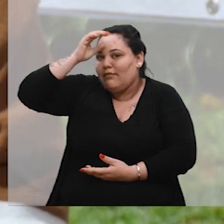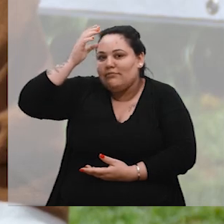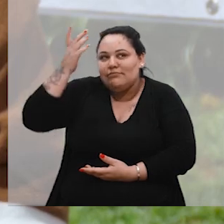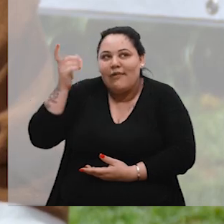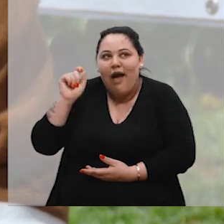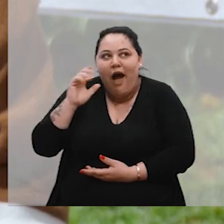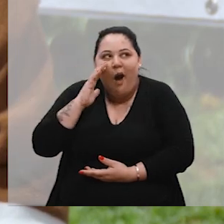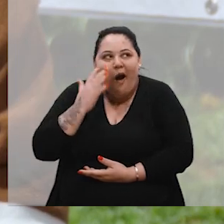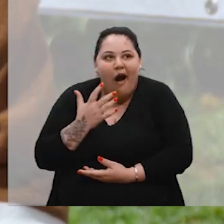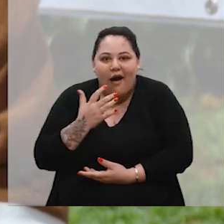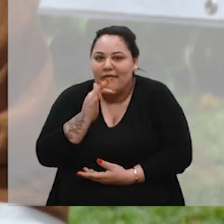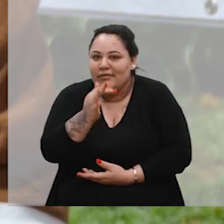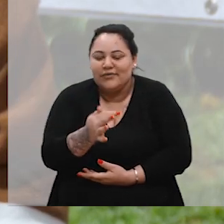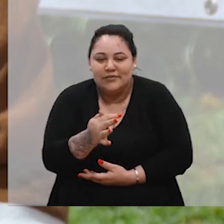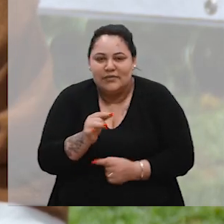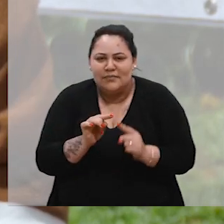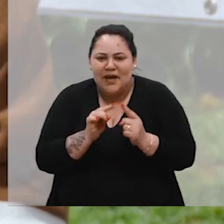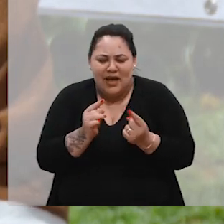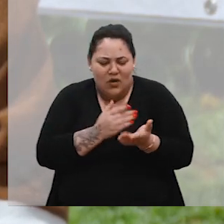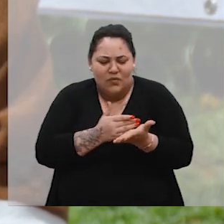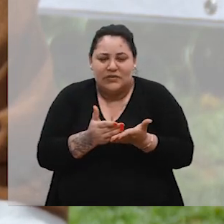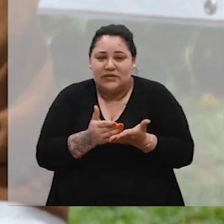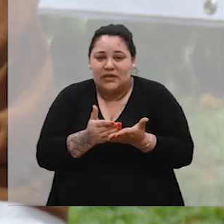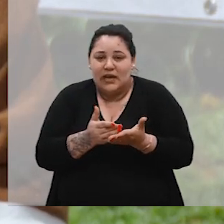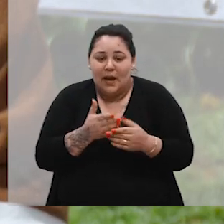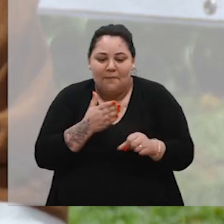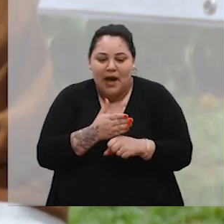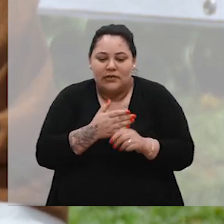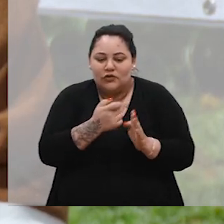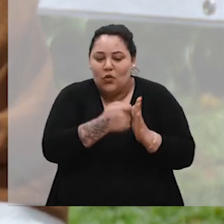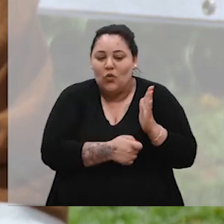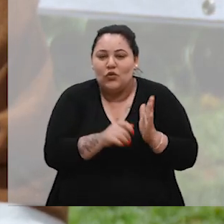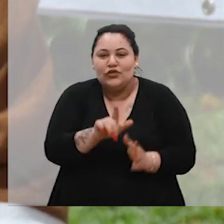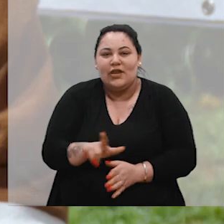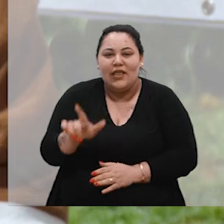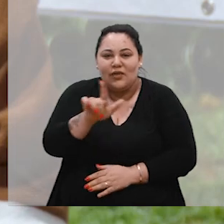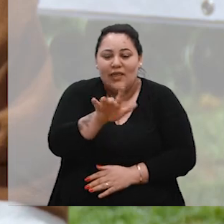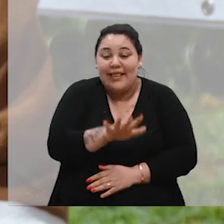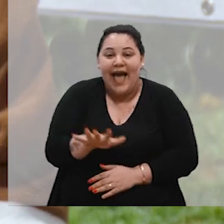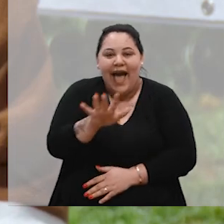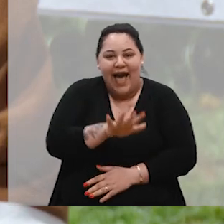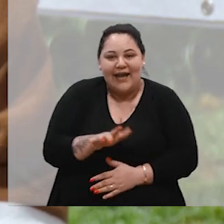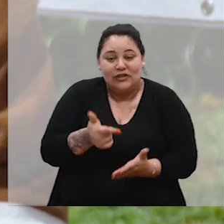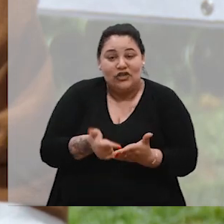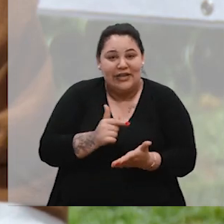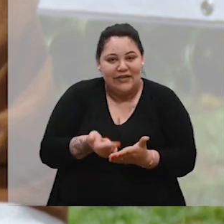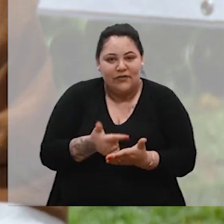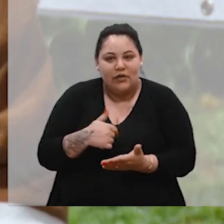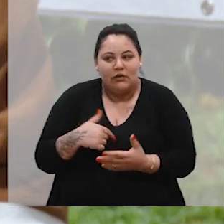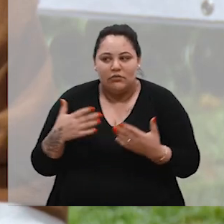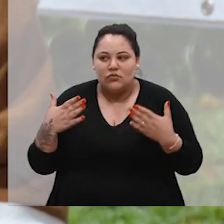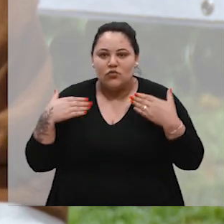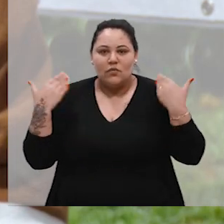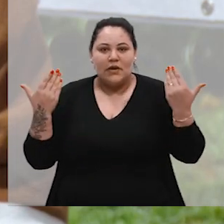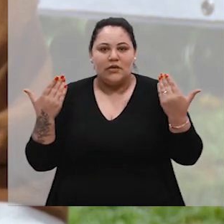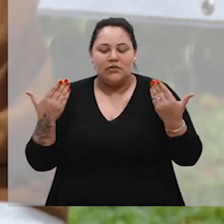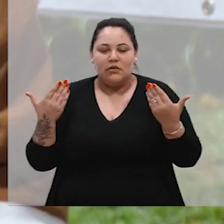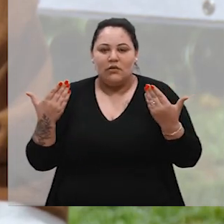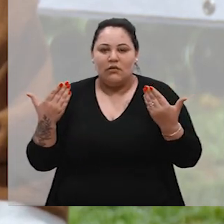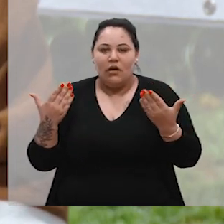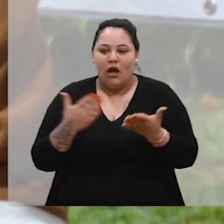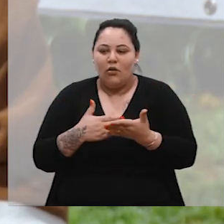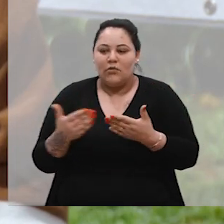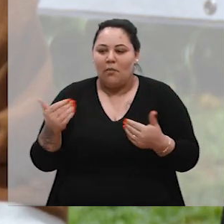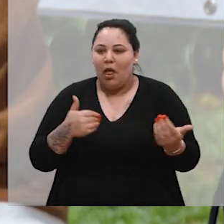sabia o que ia dar, né, com tudo isso. Mas comecei a participar de concursos literários. E, para minha